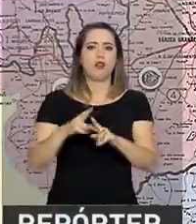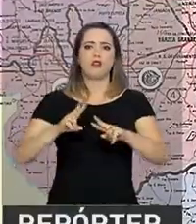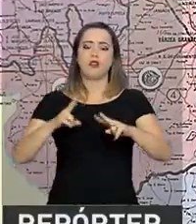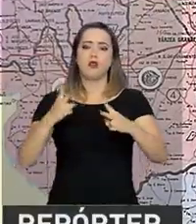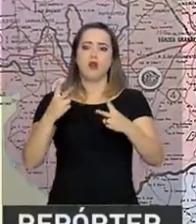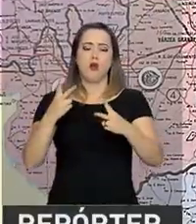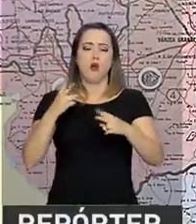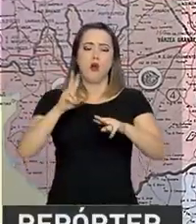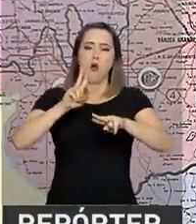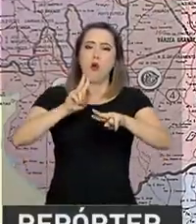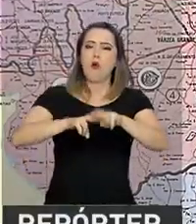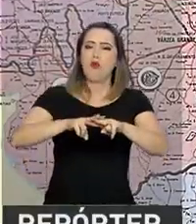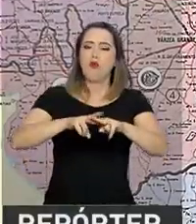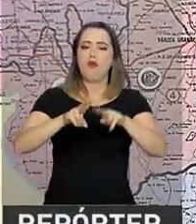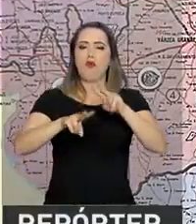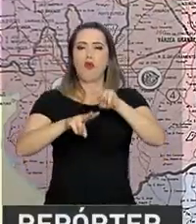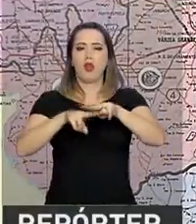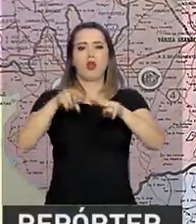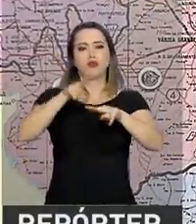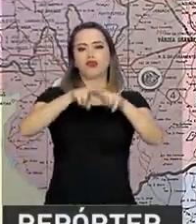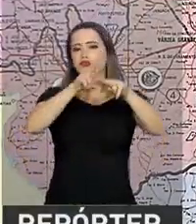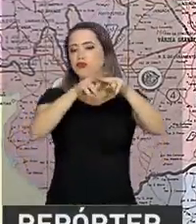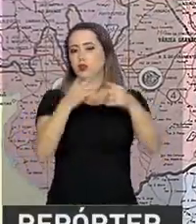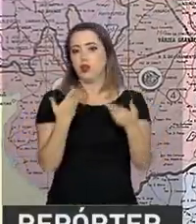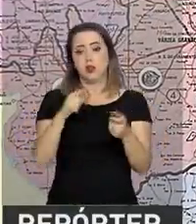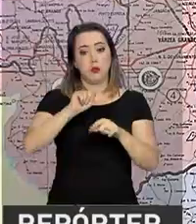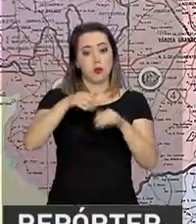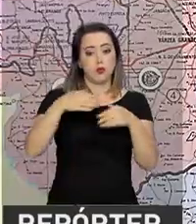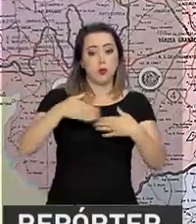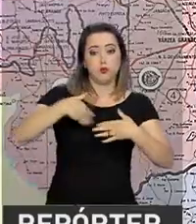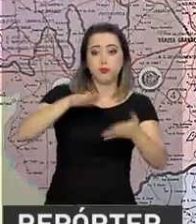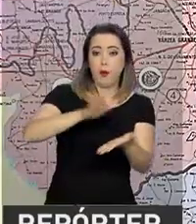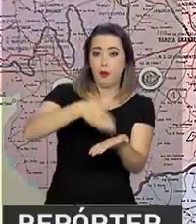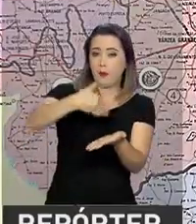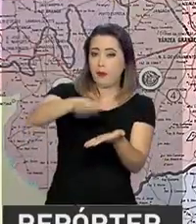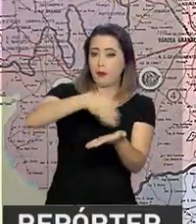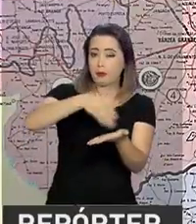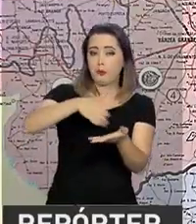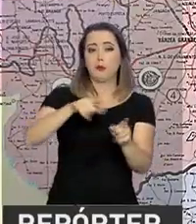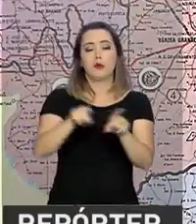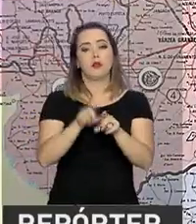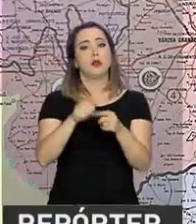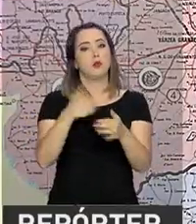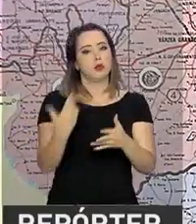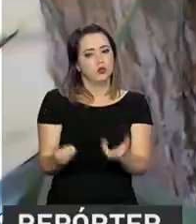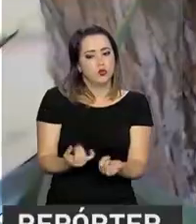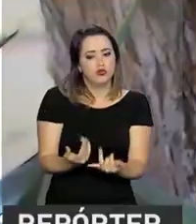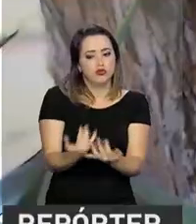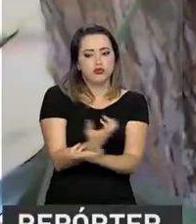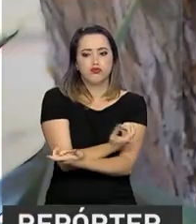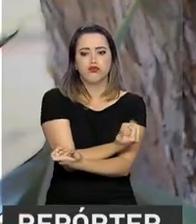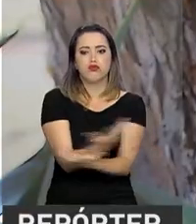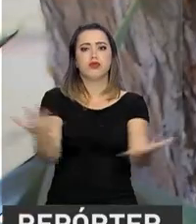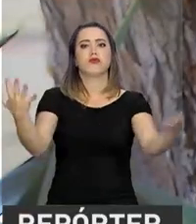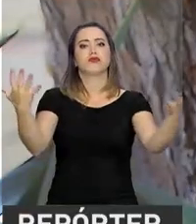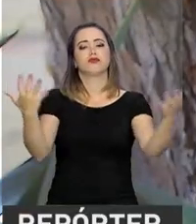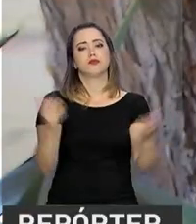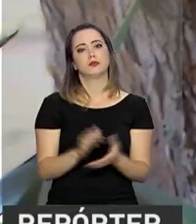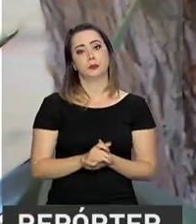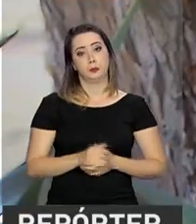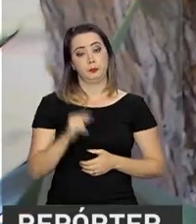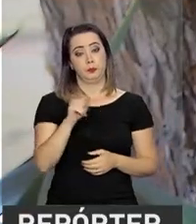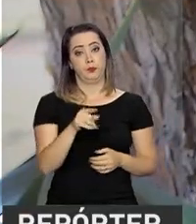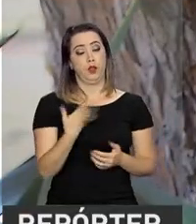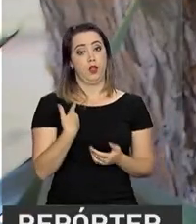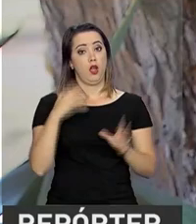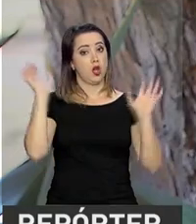inapropriadamente, que não apaga essa fogueira, isso pode causar muito facilmente um incêndio florestal. Aqui em Brasília, as chuvas pararam